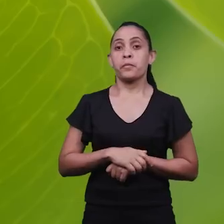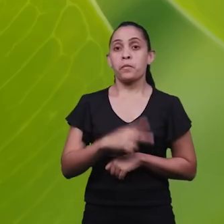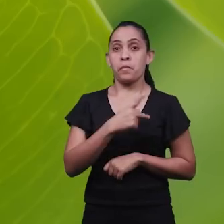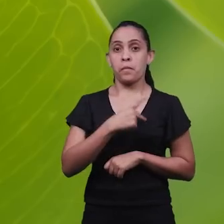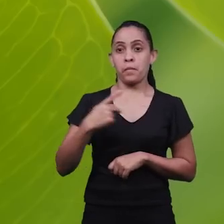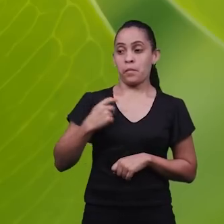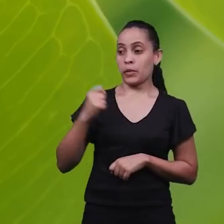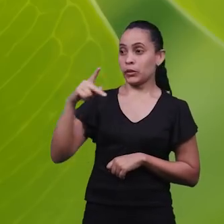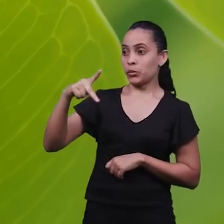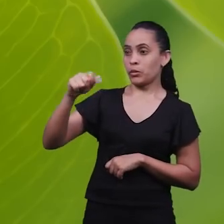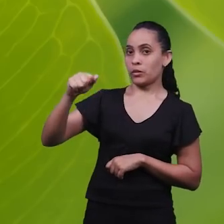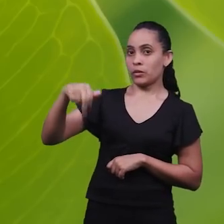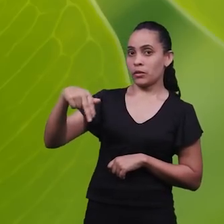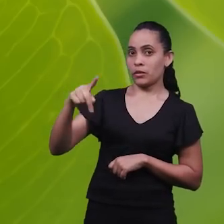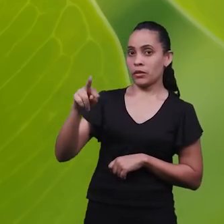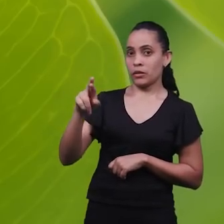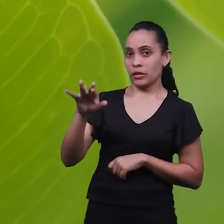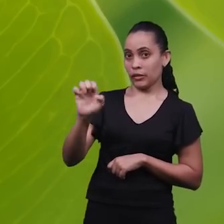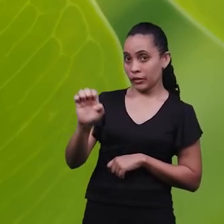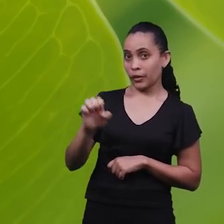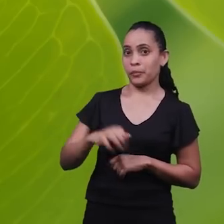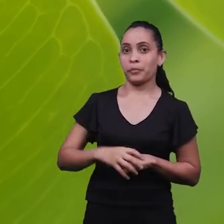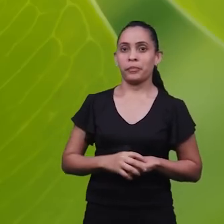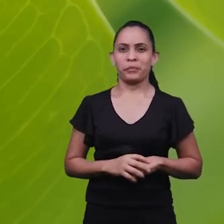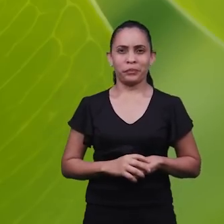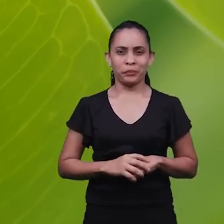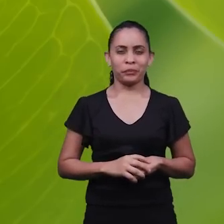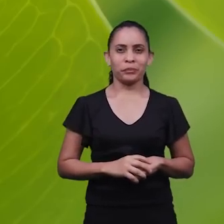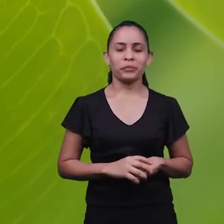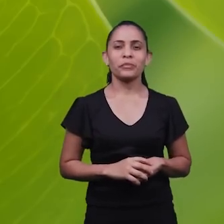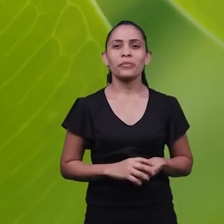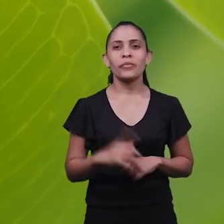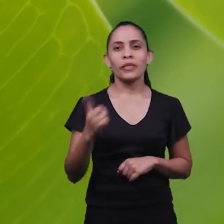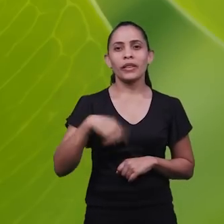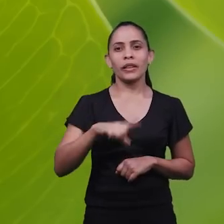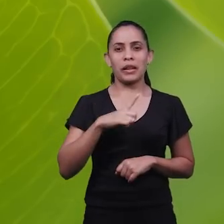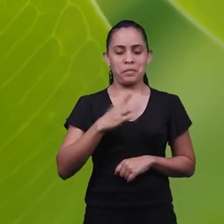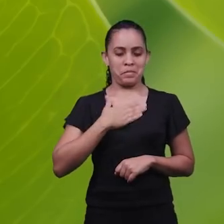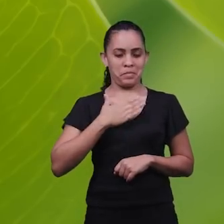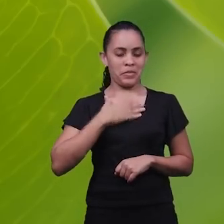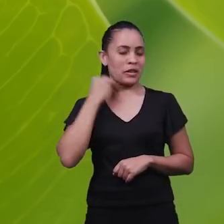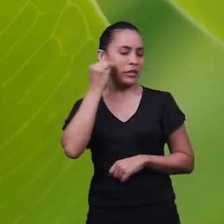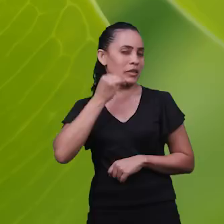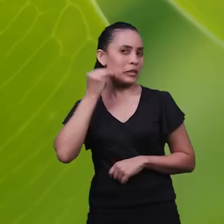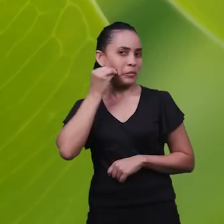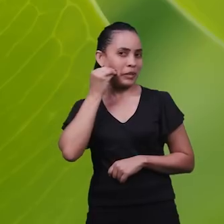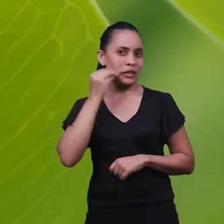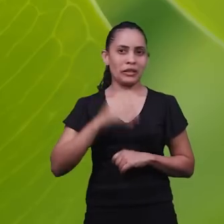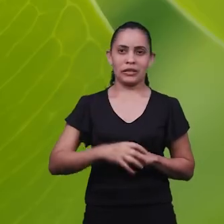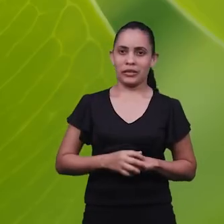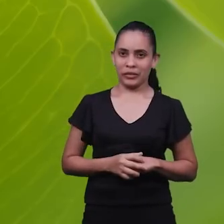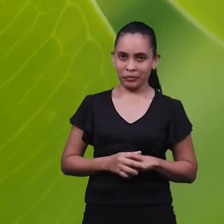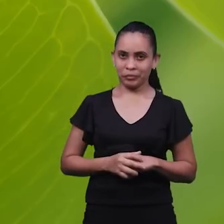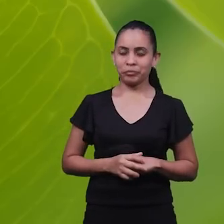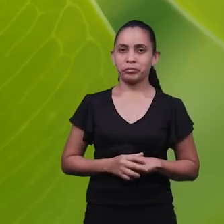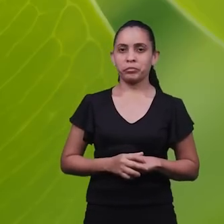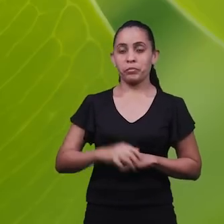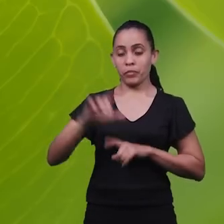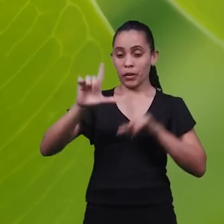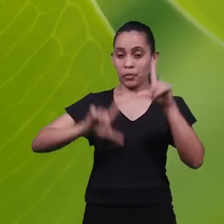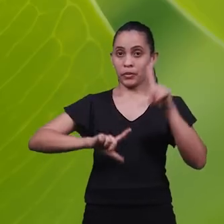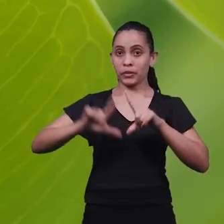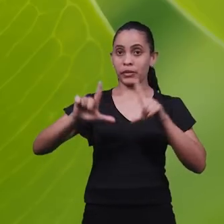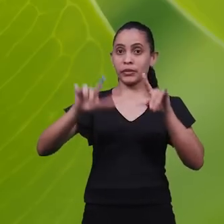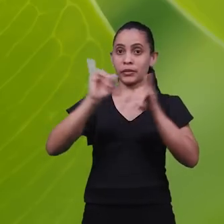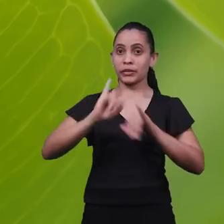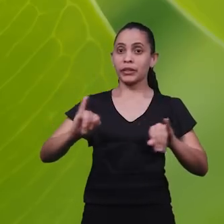Ministério do Pastor André. Eu venho falar sobre a minha experiência sobre o